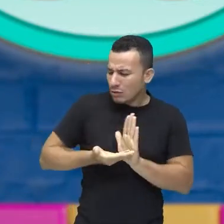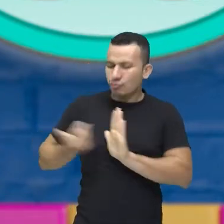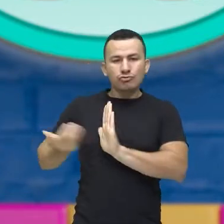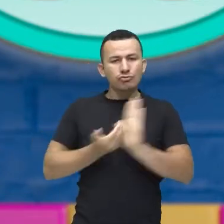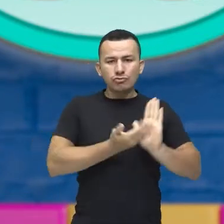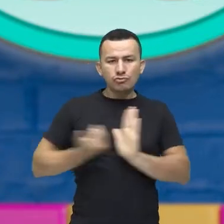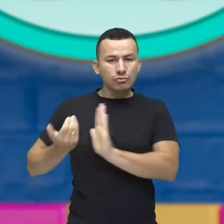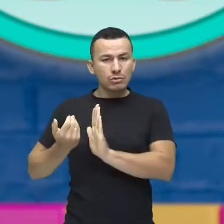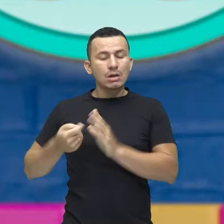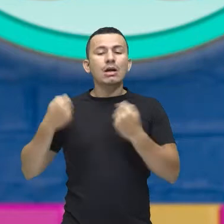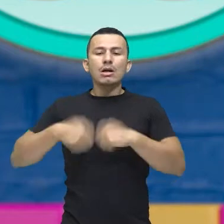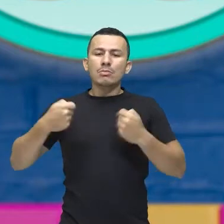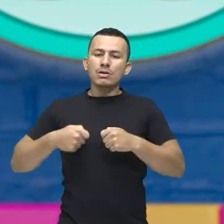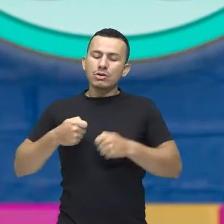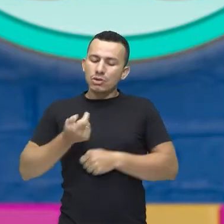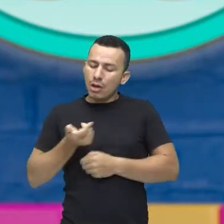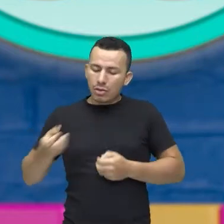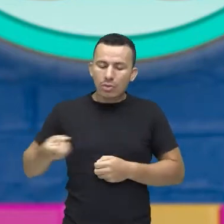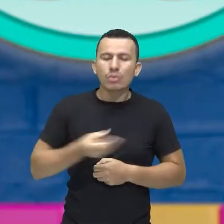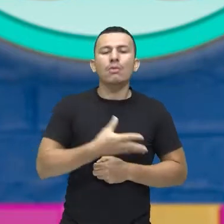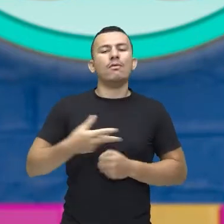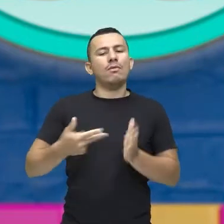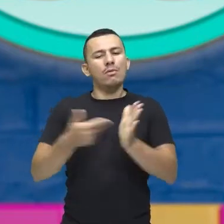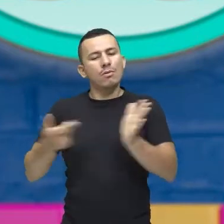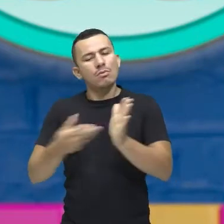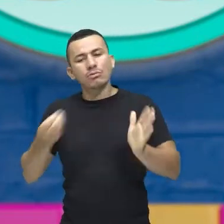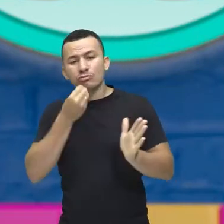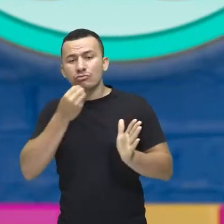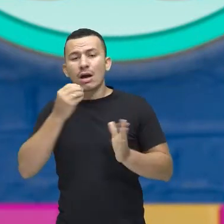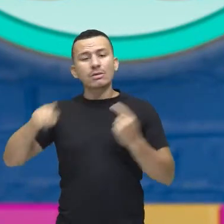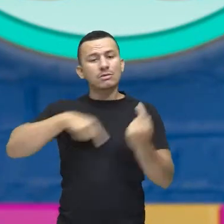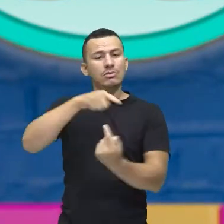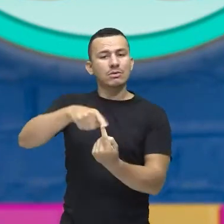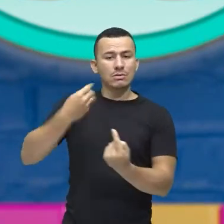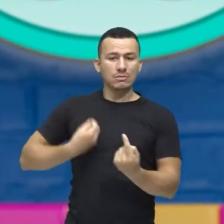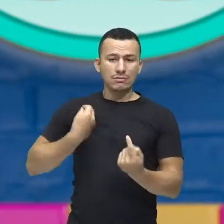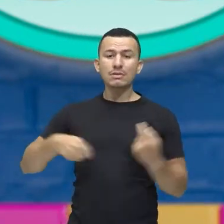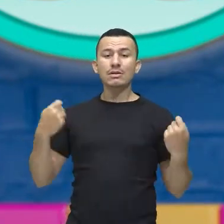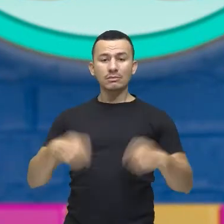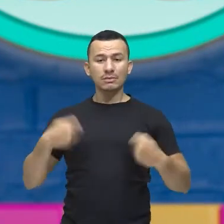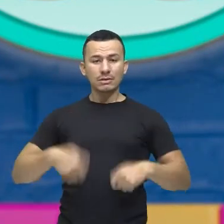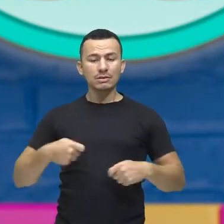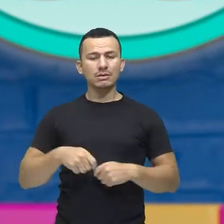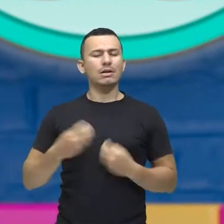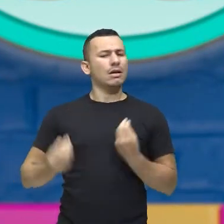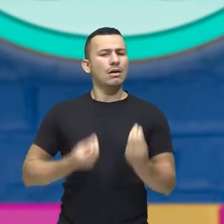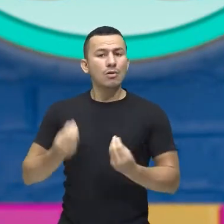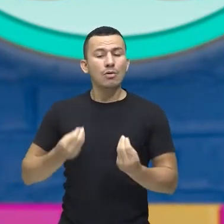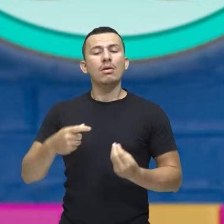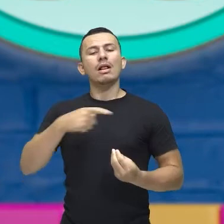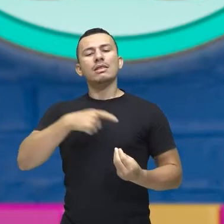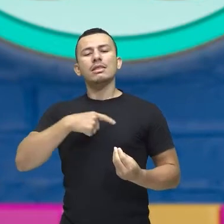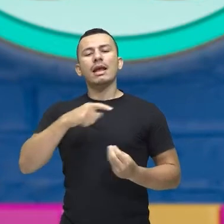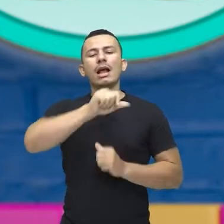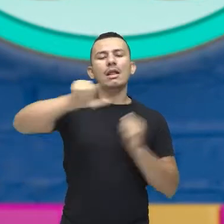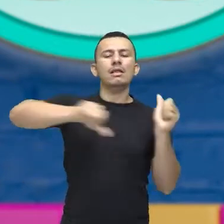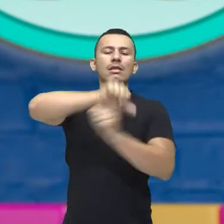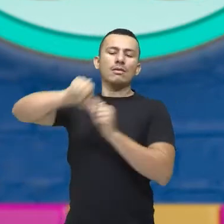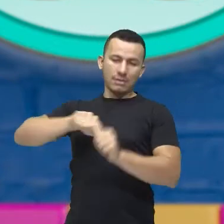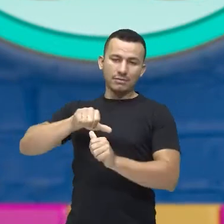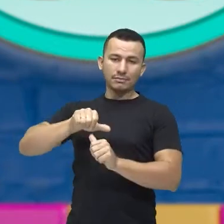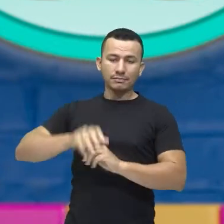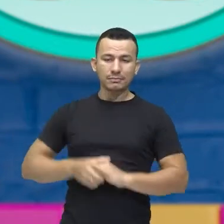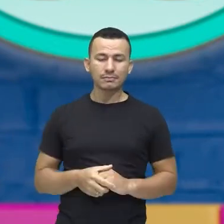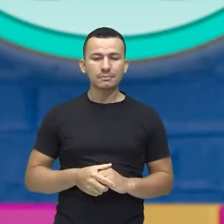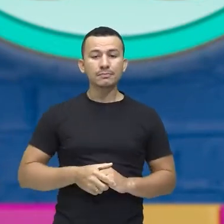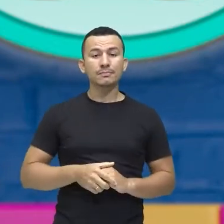Eu não mergulho e permaneço lá. Eu mergulho com o objetivo de trazer alguma transformação. E aí ele